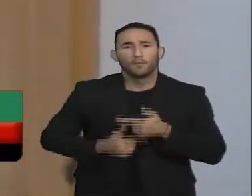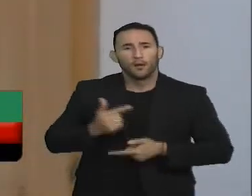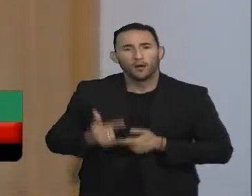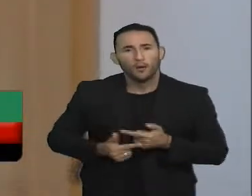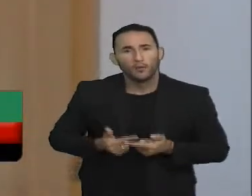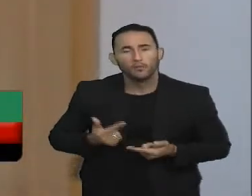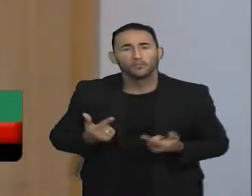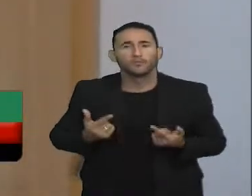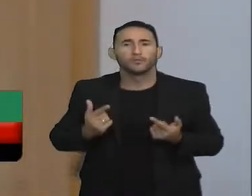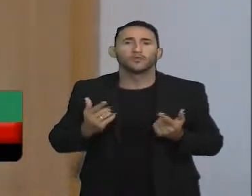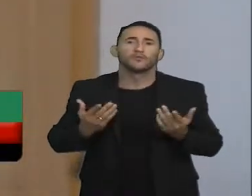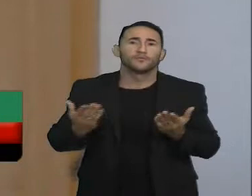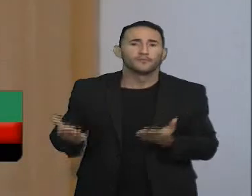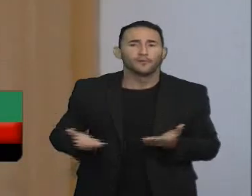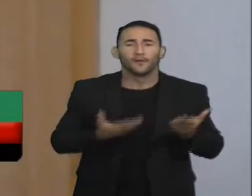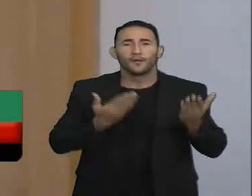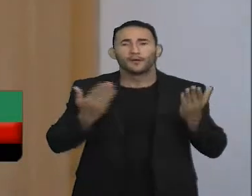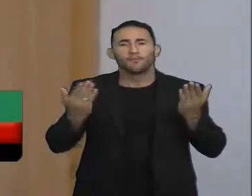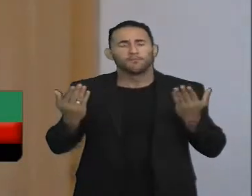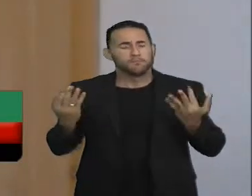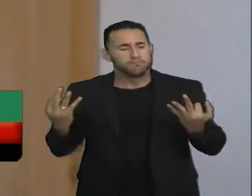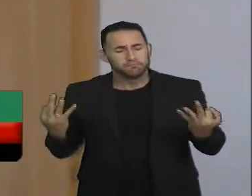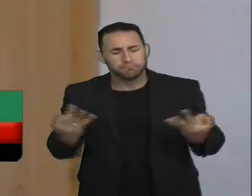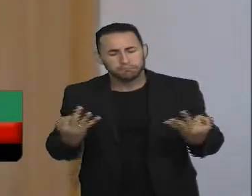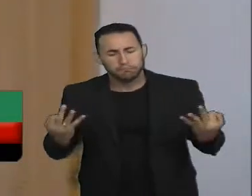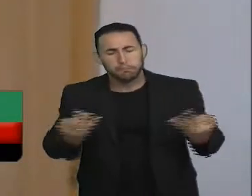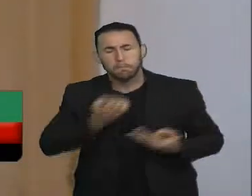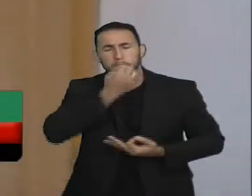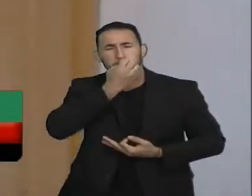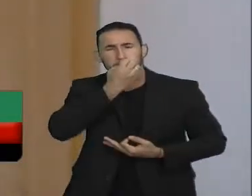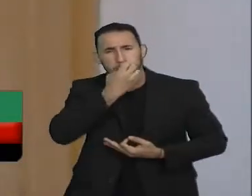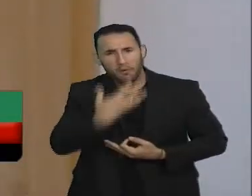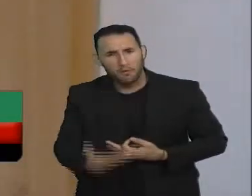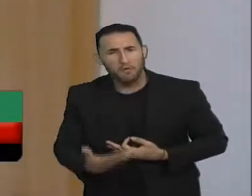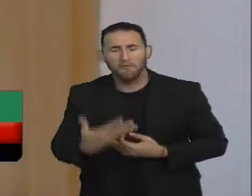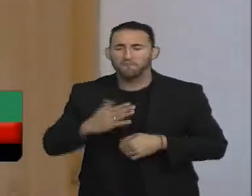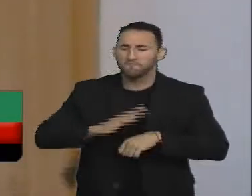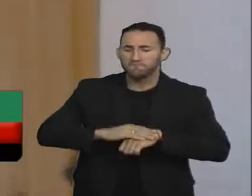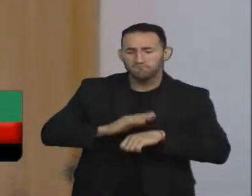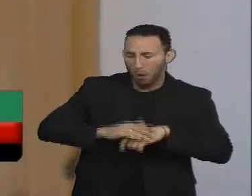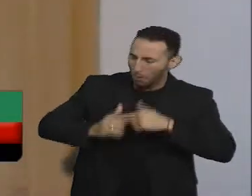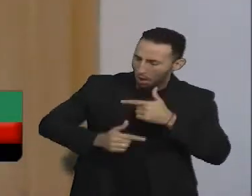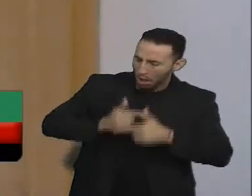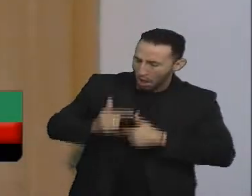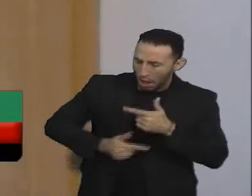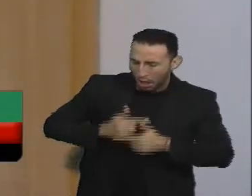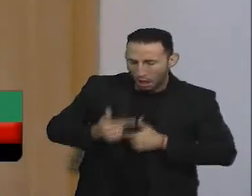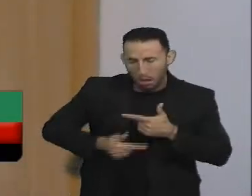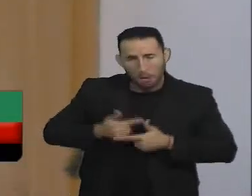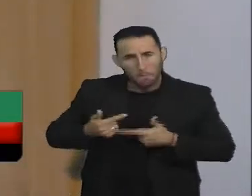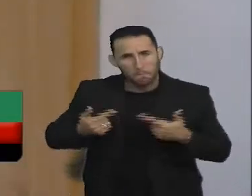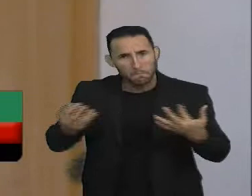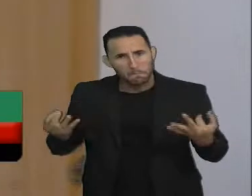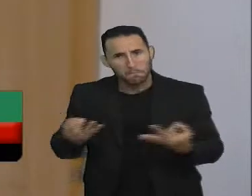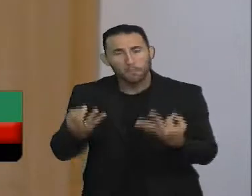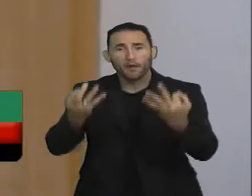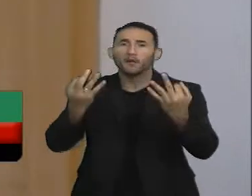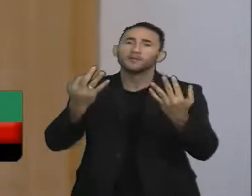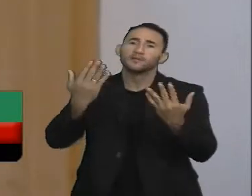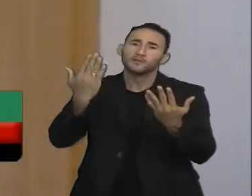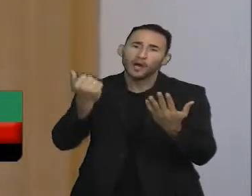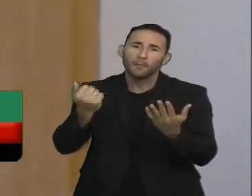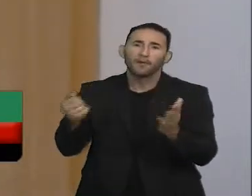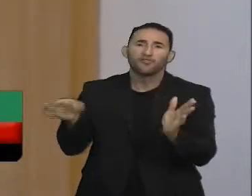de vocês muito bem feito. A gente sabe que chega também pessoas nas UBSs,